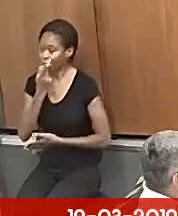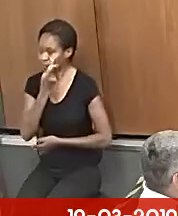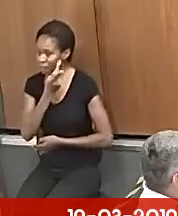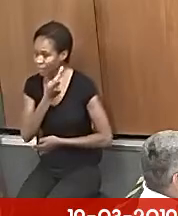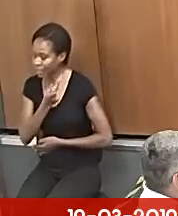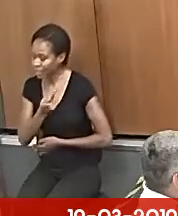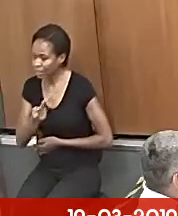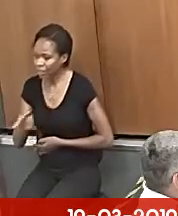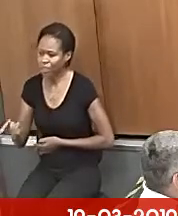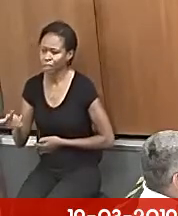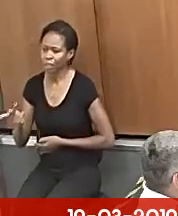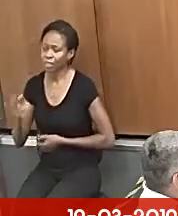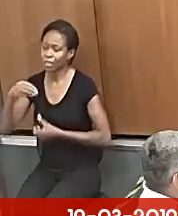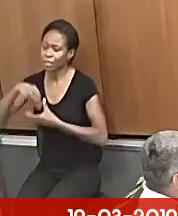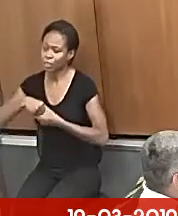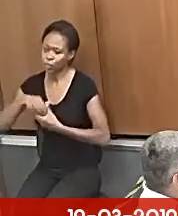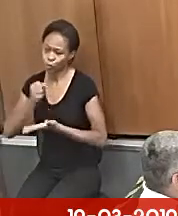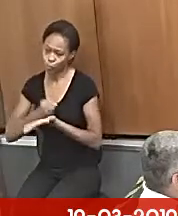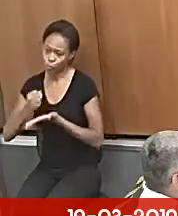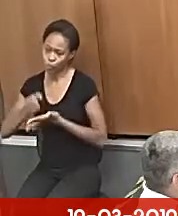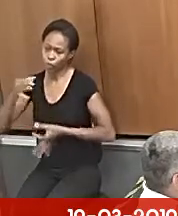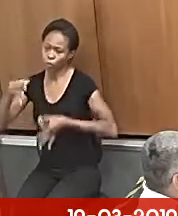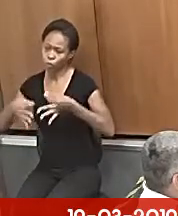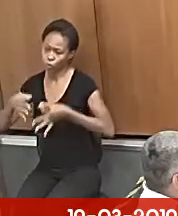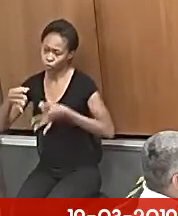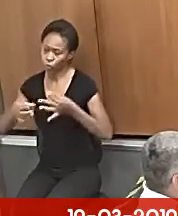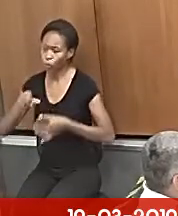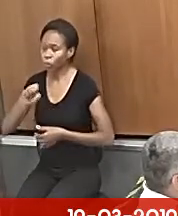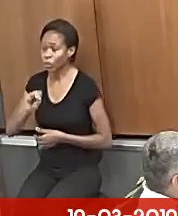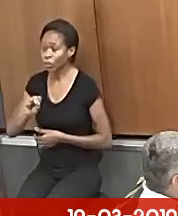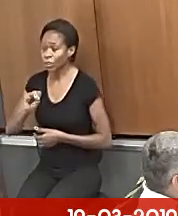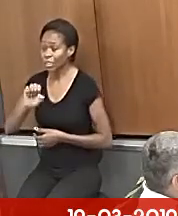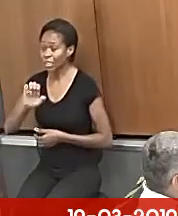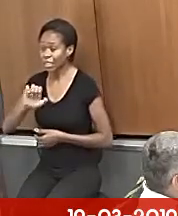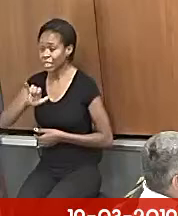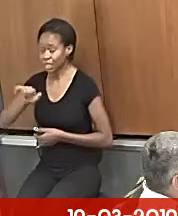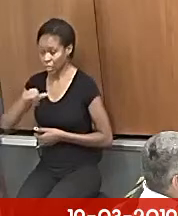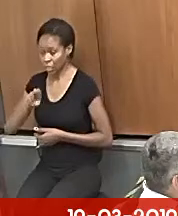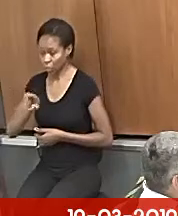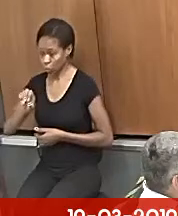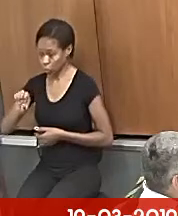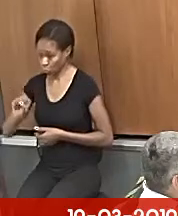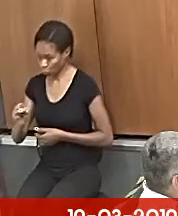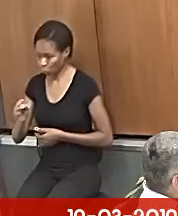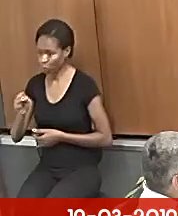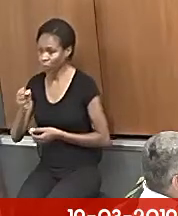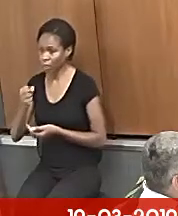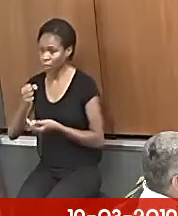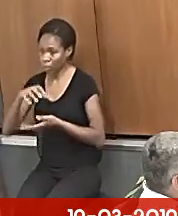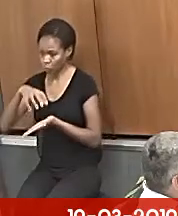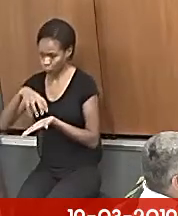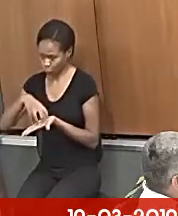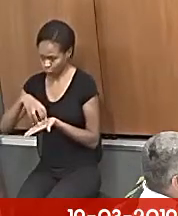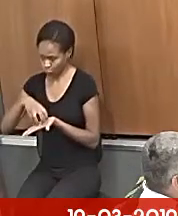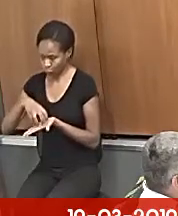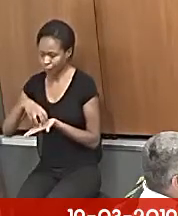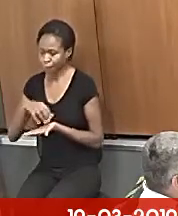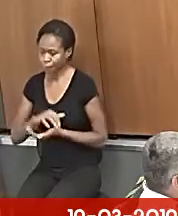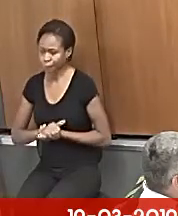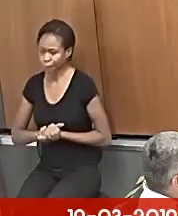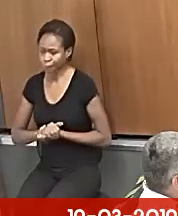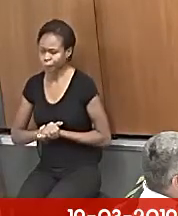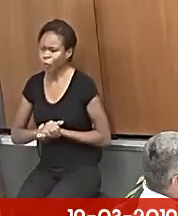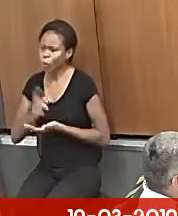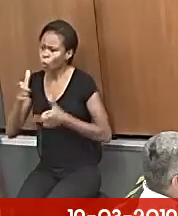questão do sejusc o centro de judicialização de conflitos eu disse no início que o marcelo se colocou à disposição um centro